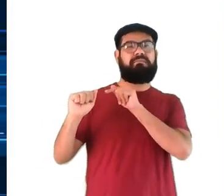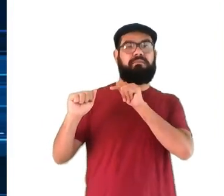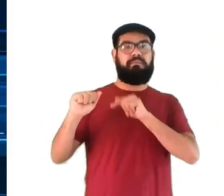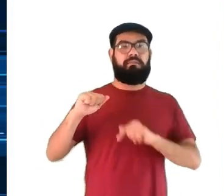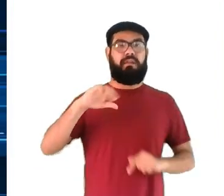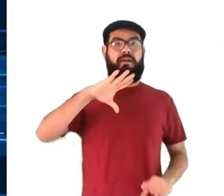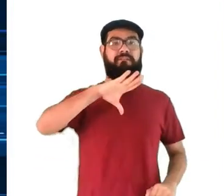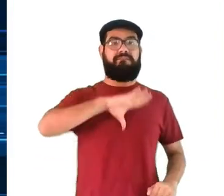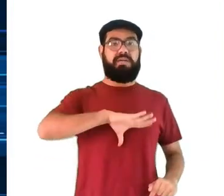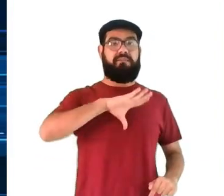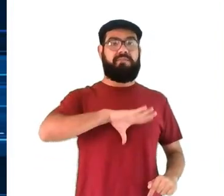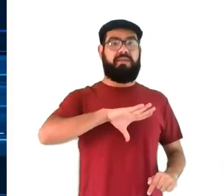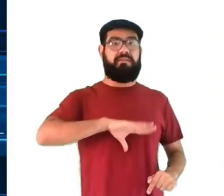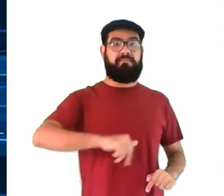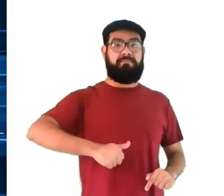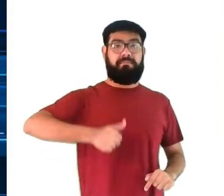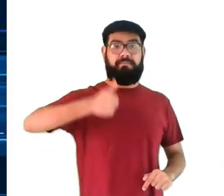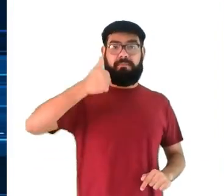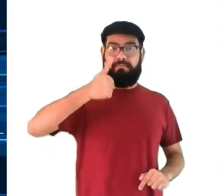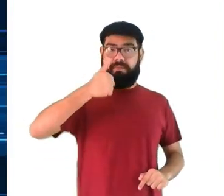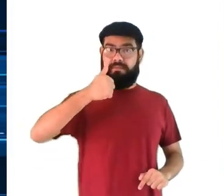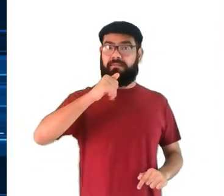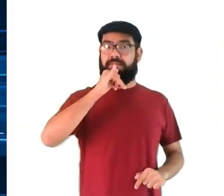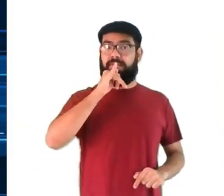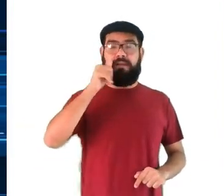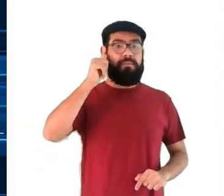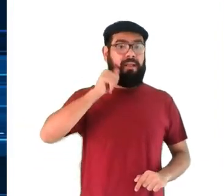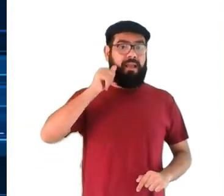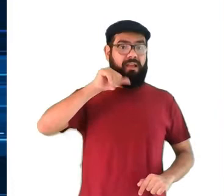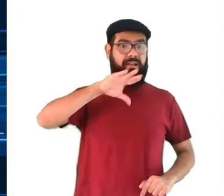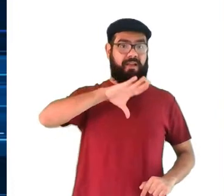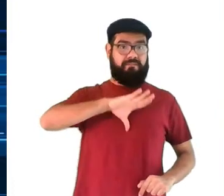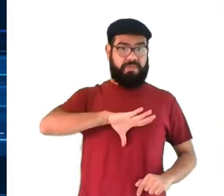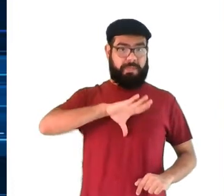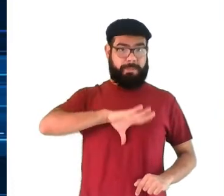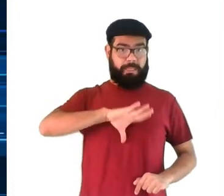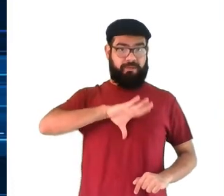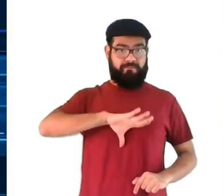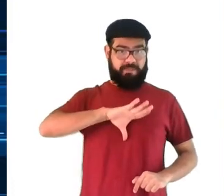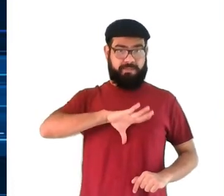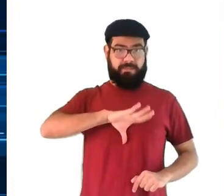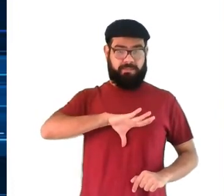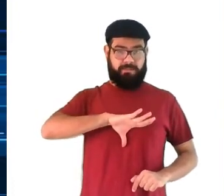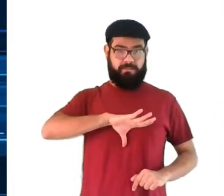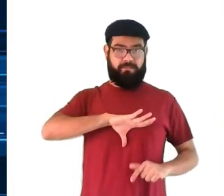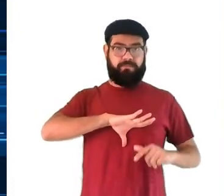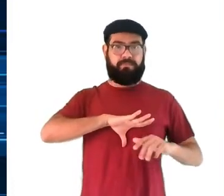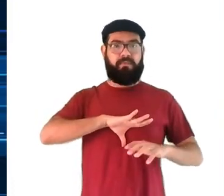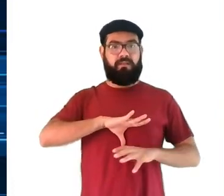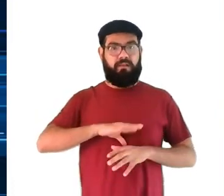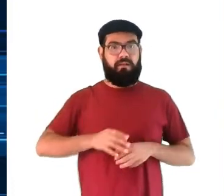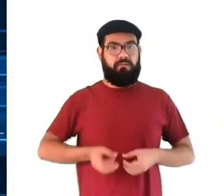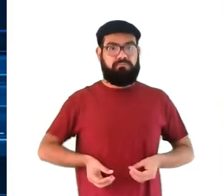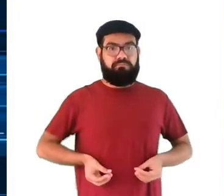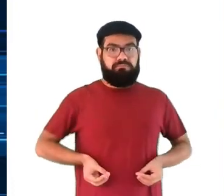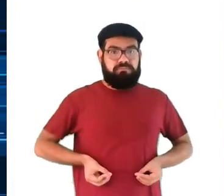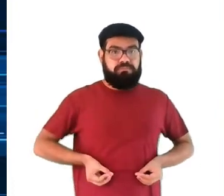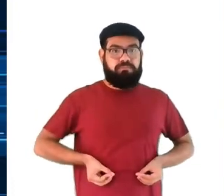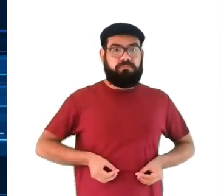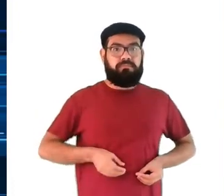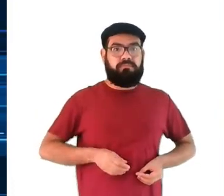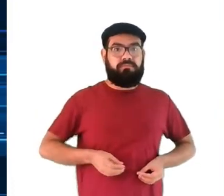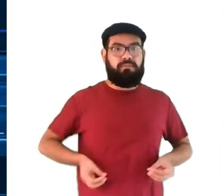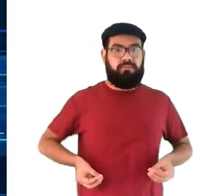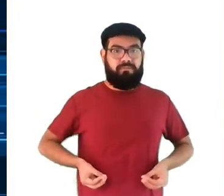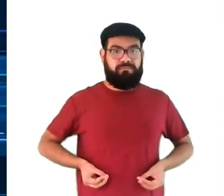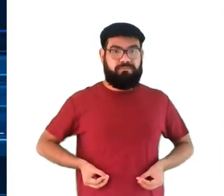menstruação. Mesmo ela atingindo a menarca e mesmo ela tendo a ovulação, o que é a ovulação,